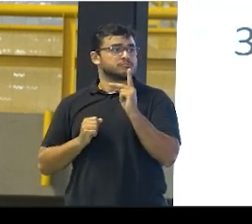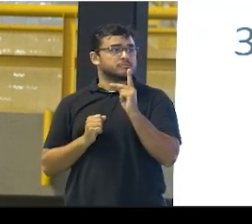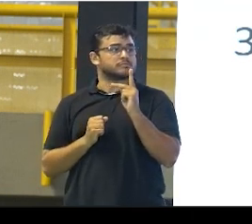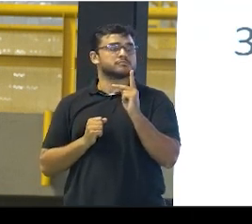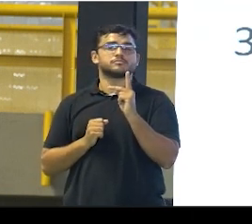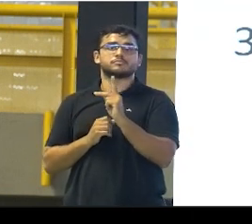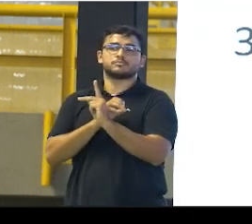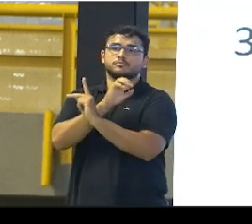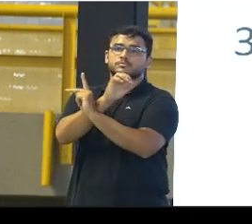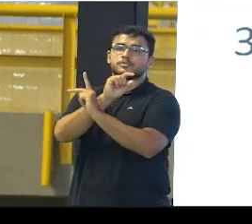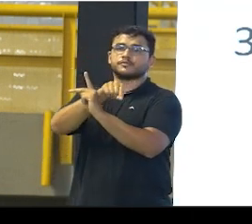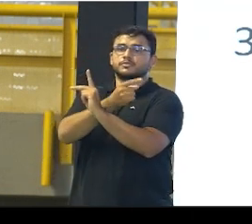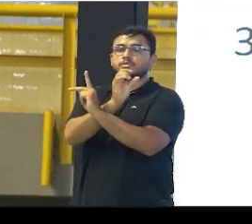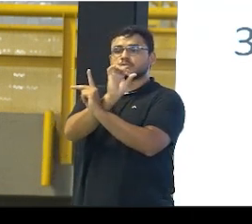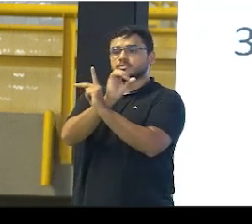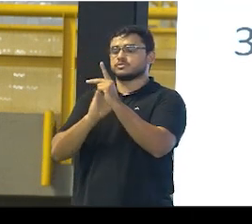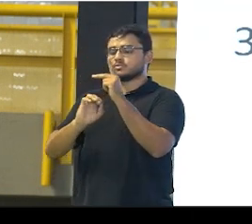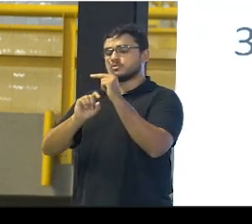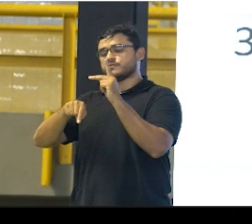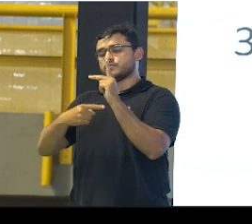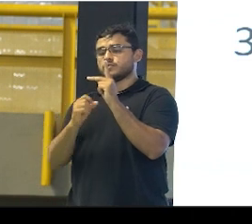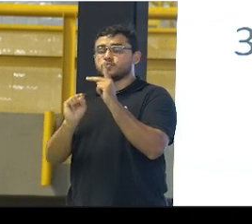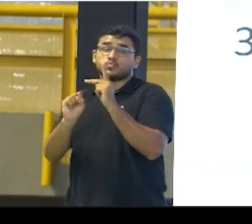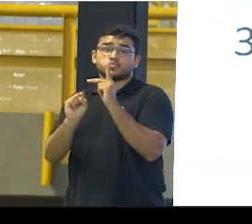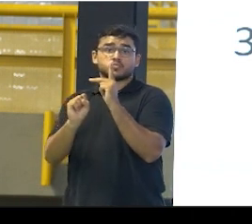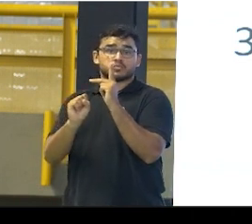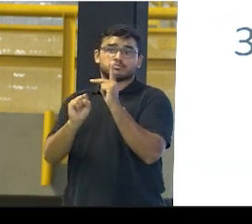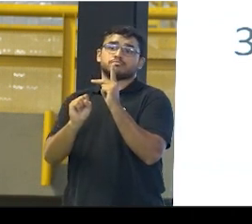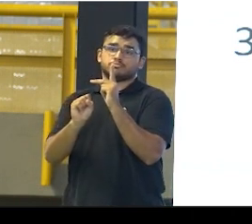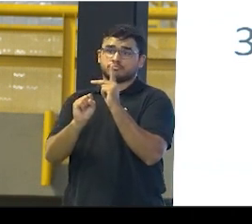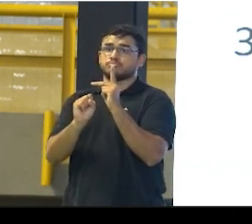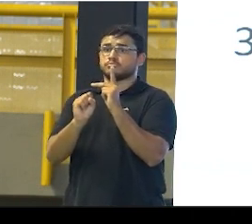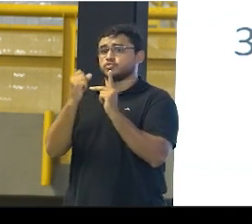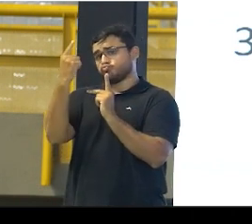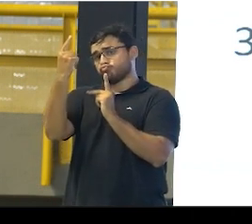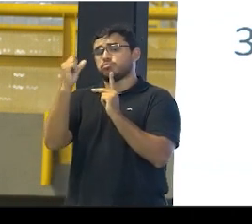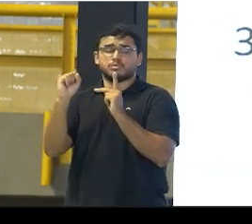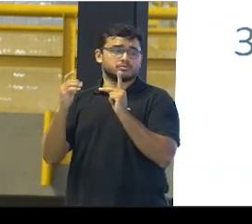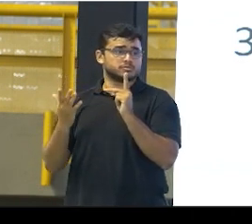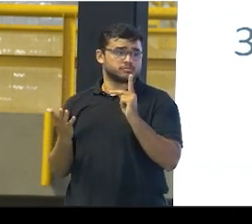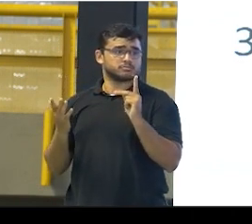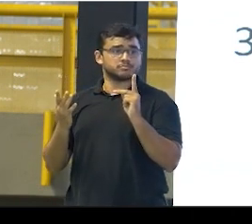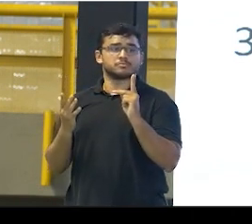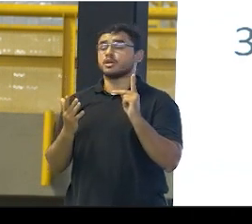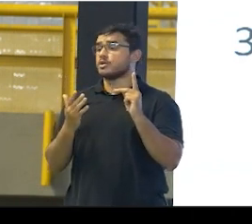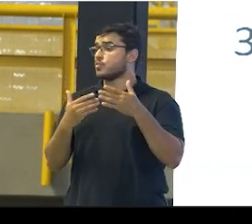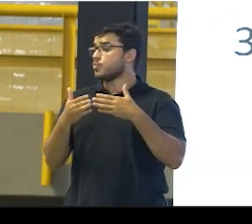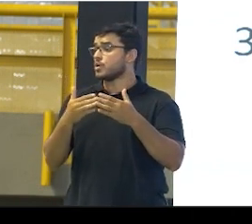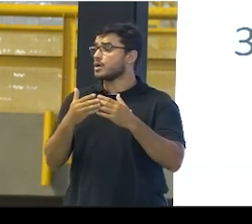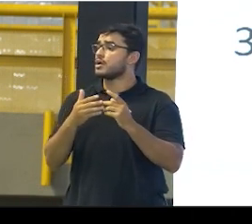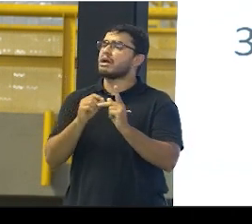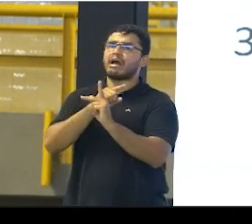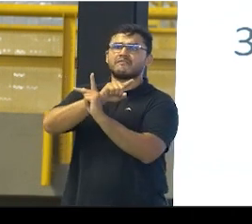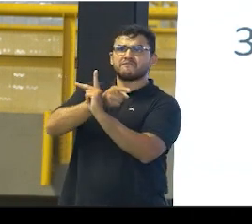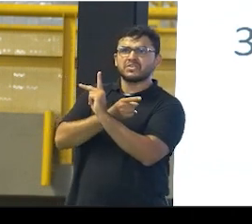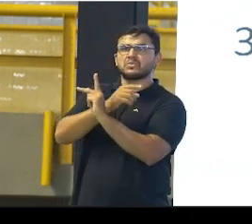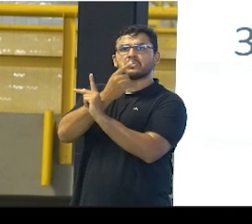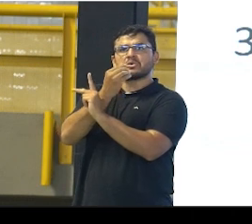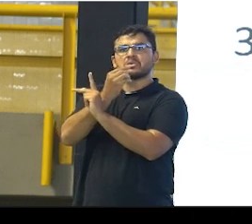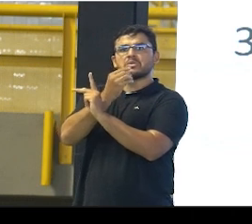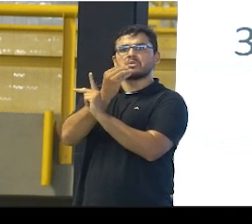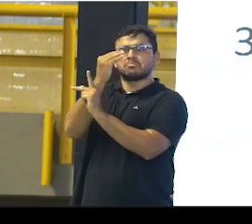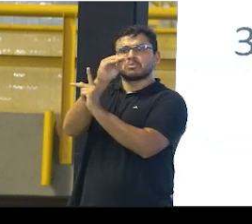número decimal. 0,6, 0,8, 0,1. Pode ser qual, entendeu? A ideia, ou